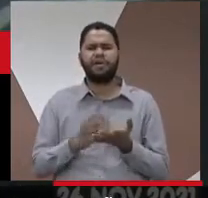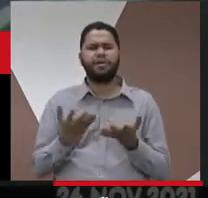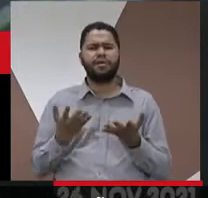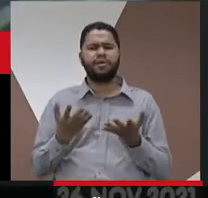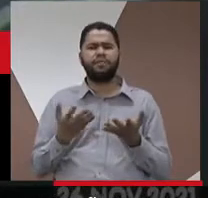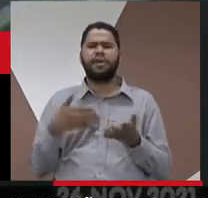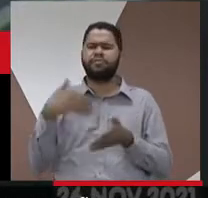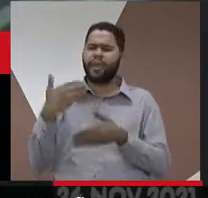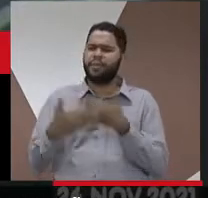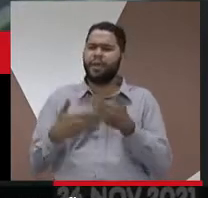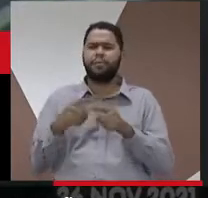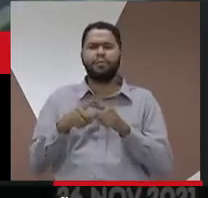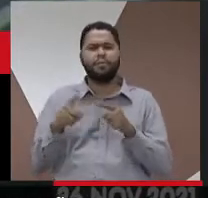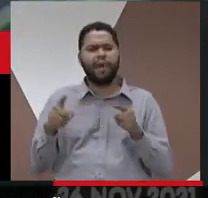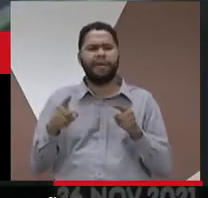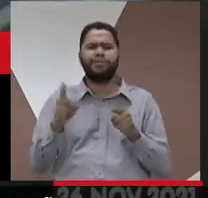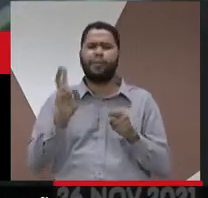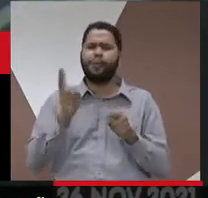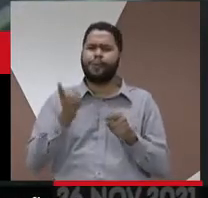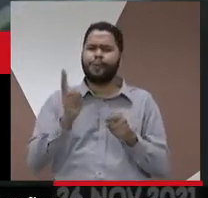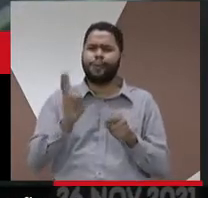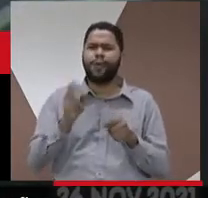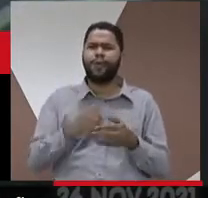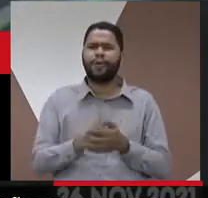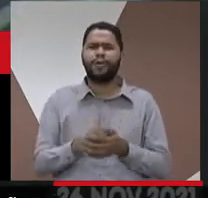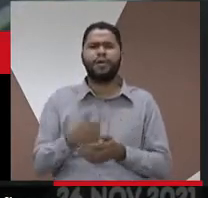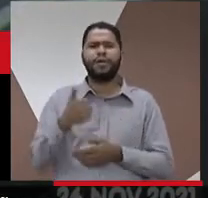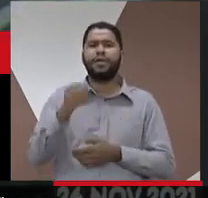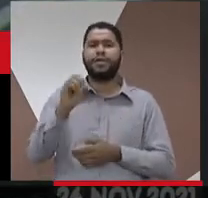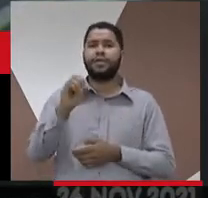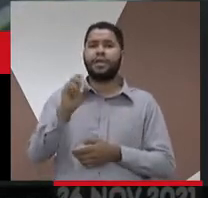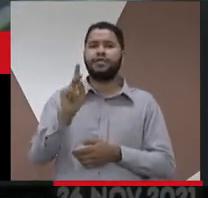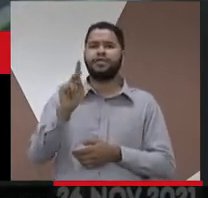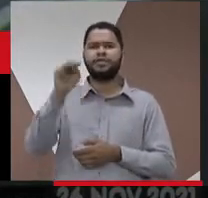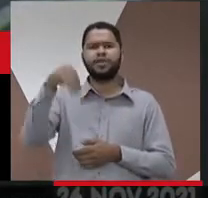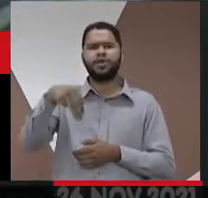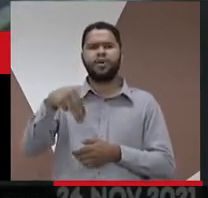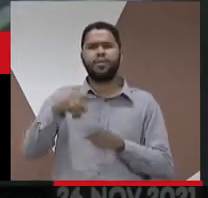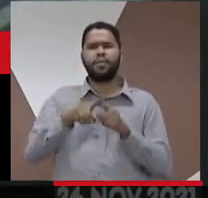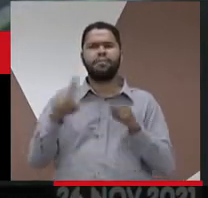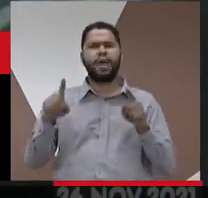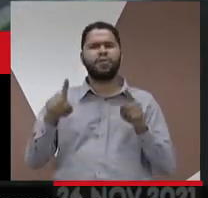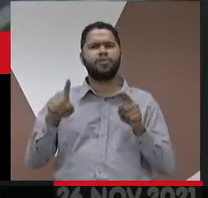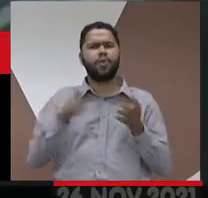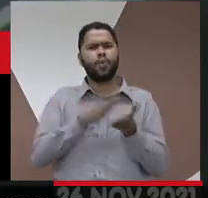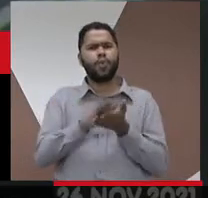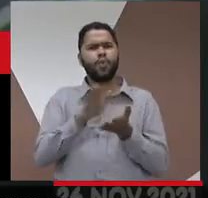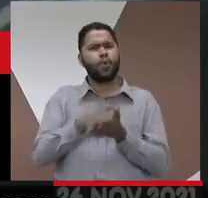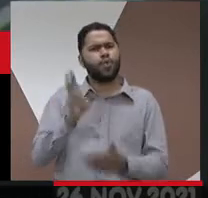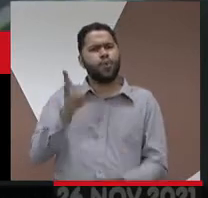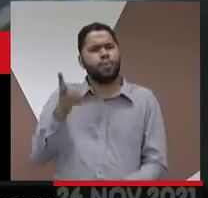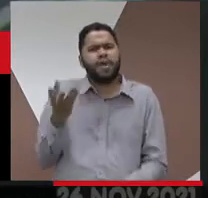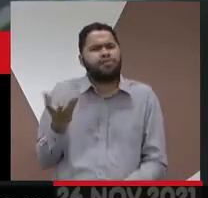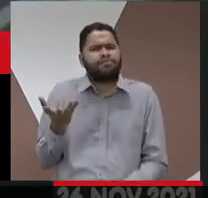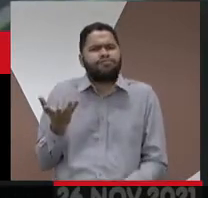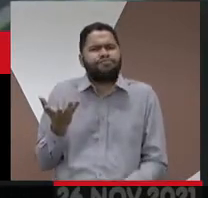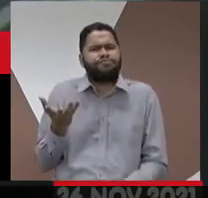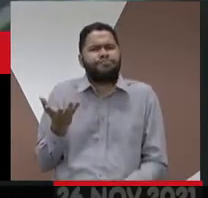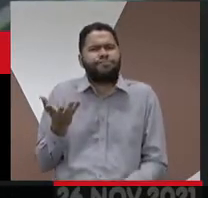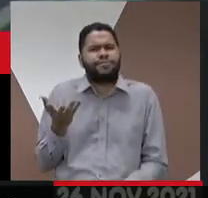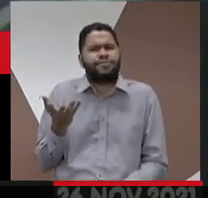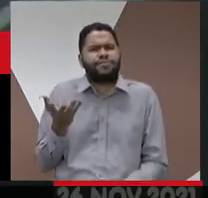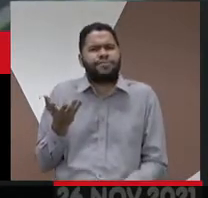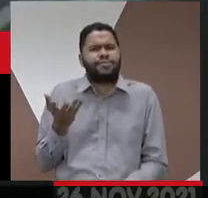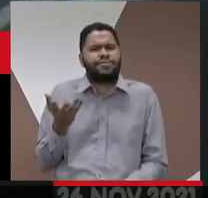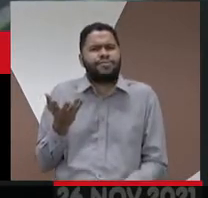mesmo. Cortam aí 10 quilômetros, o custo permanece o mesmo. Portanto, não é apenas nós que